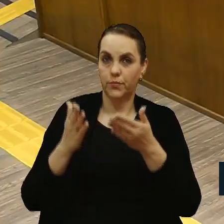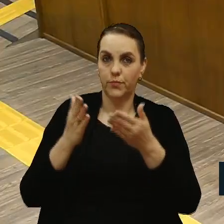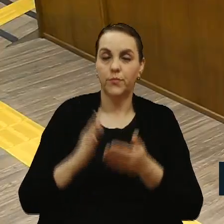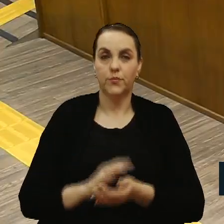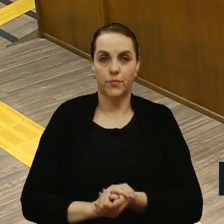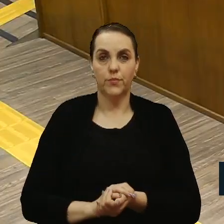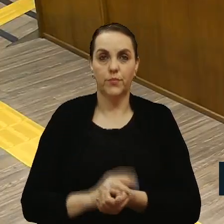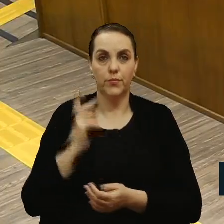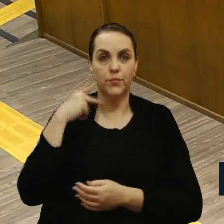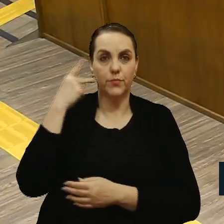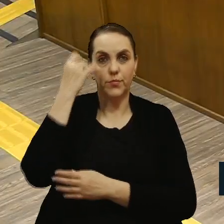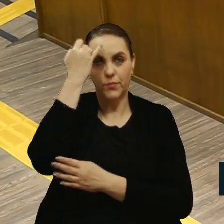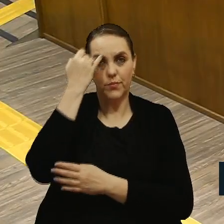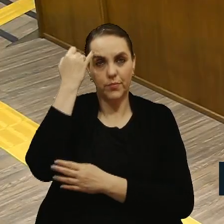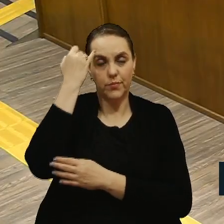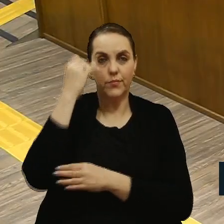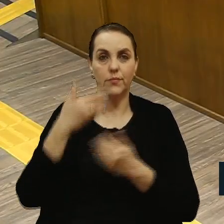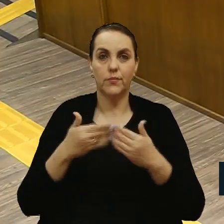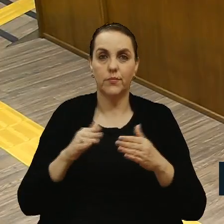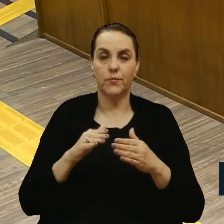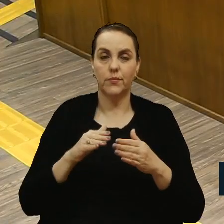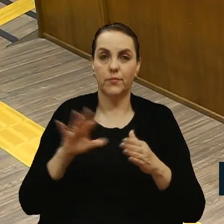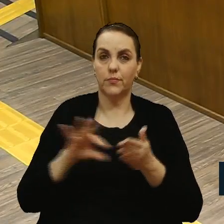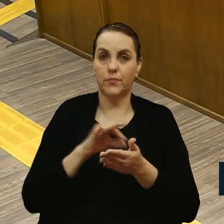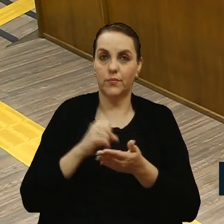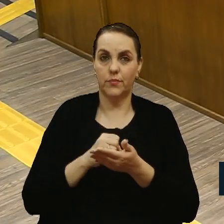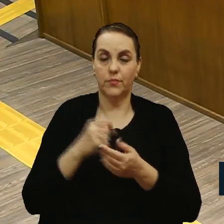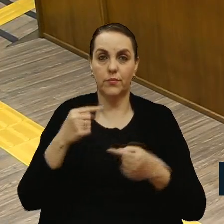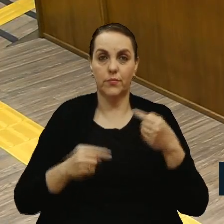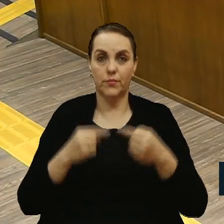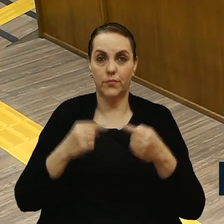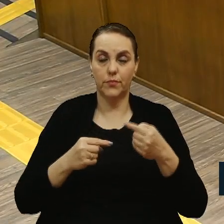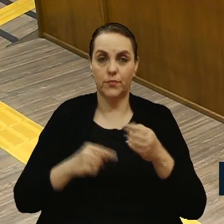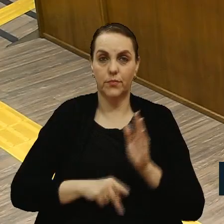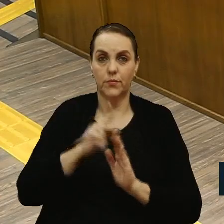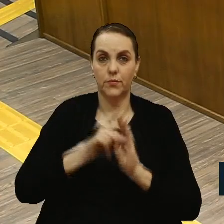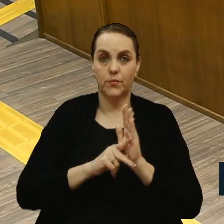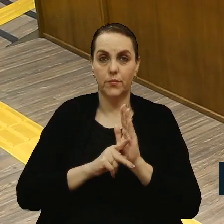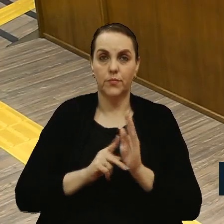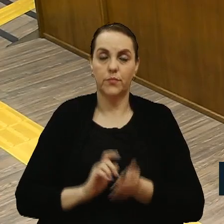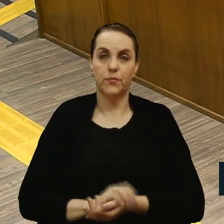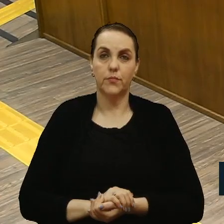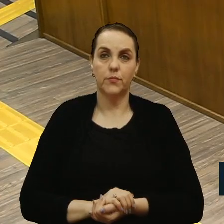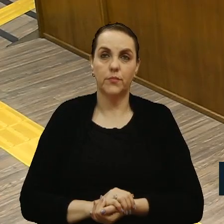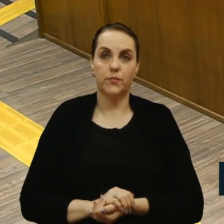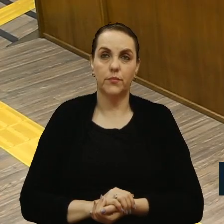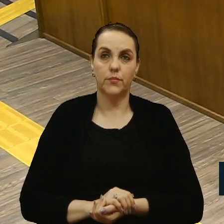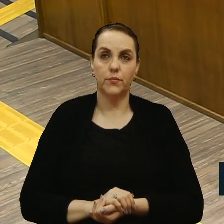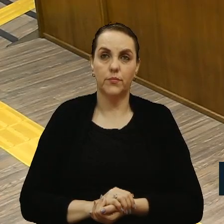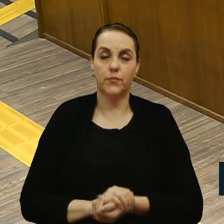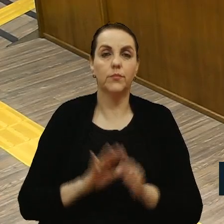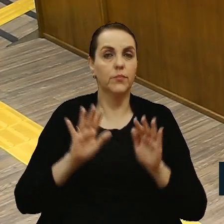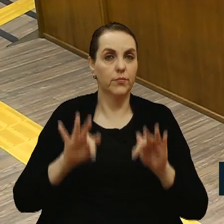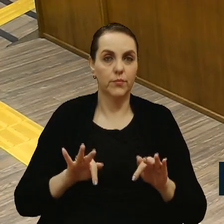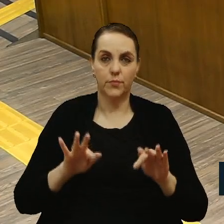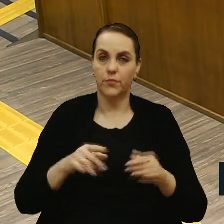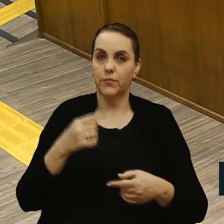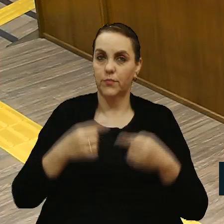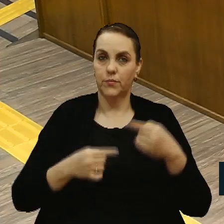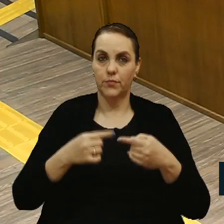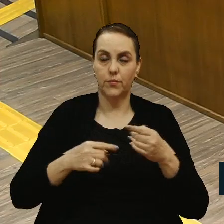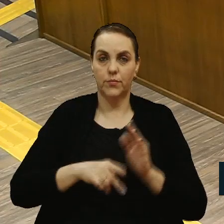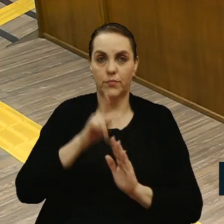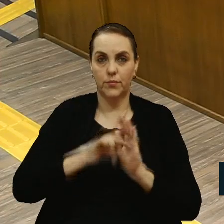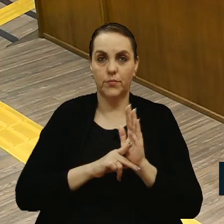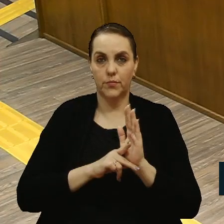dispensado, vereador. Zé D'Ambrosio, declaro abertas as inscrições para a discussão do projeto. Está encerrada a